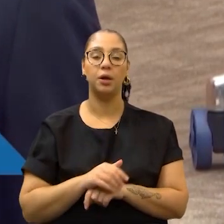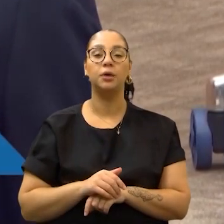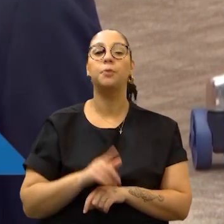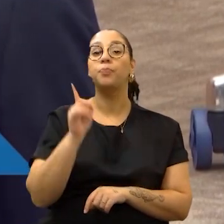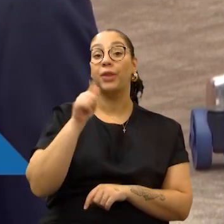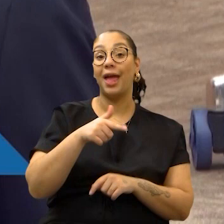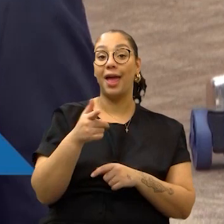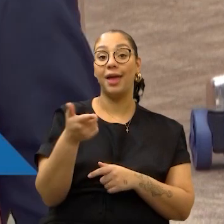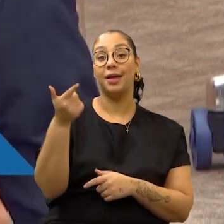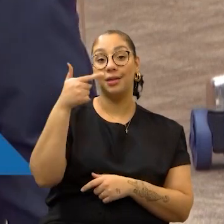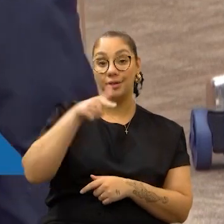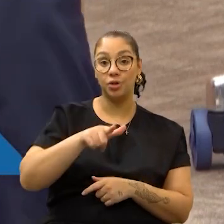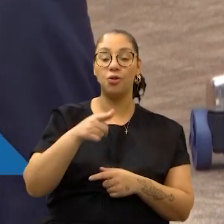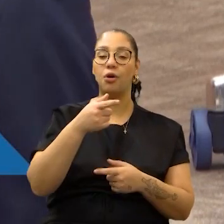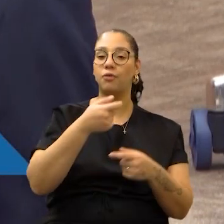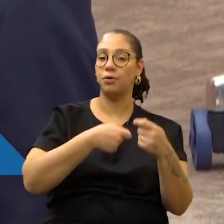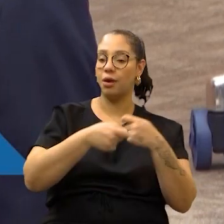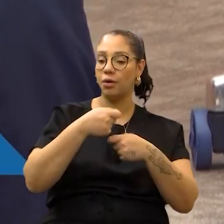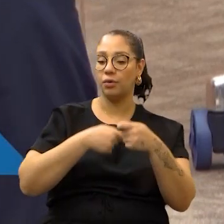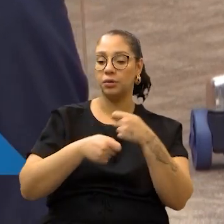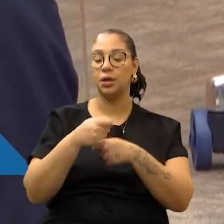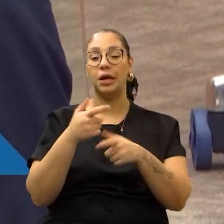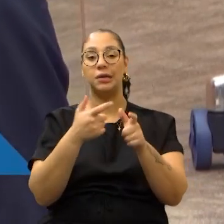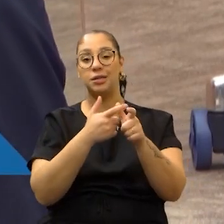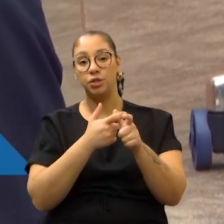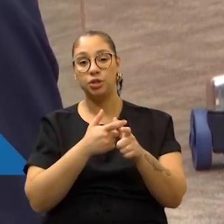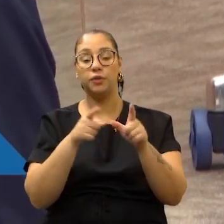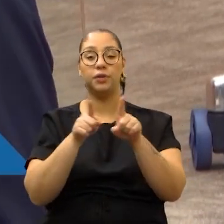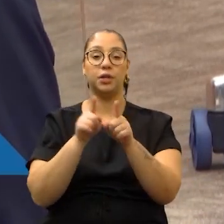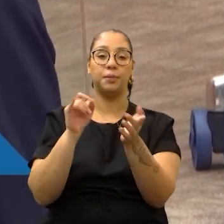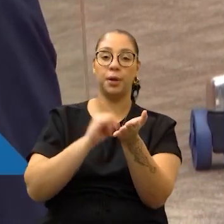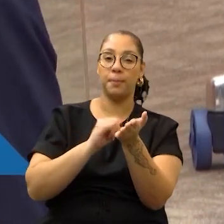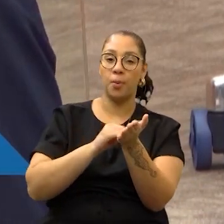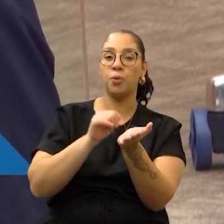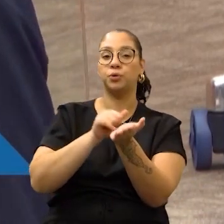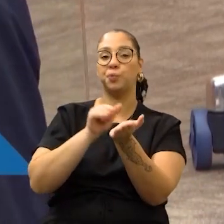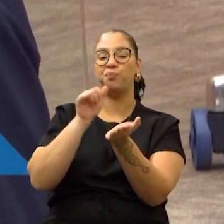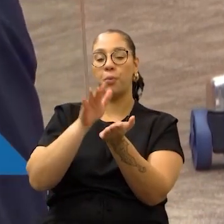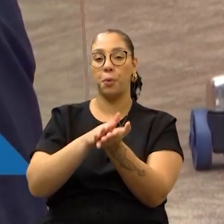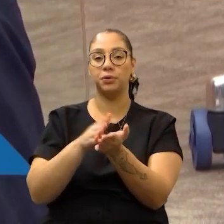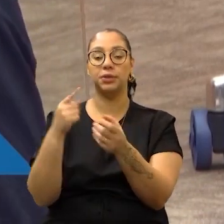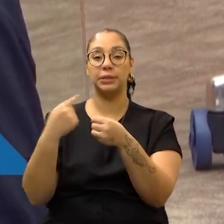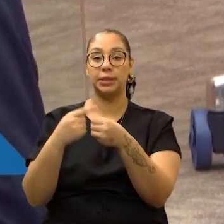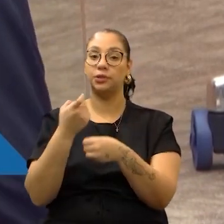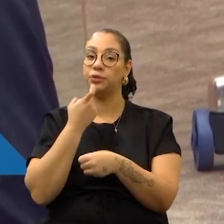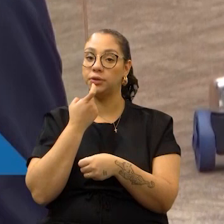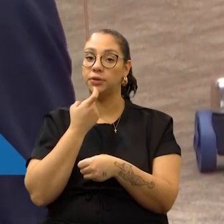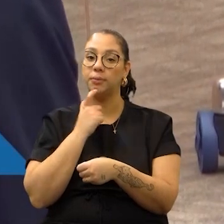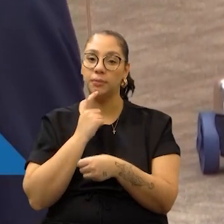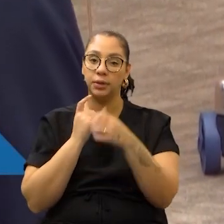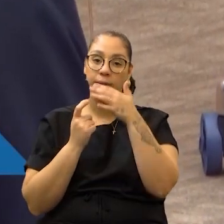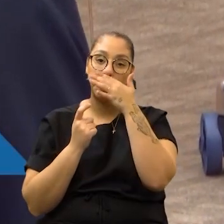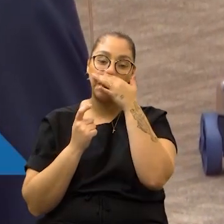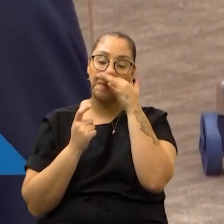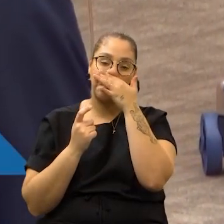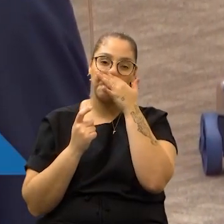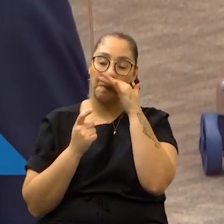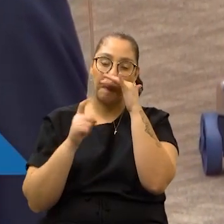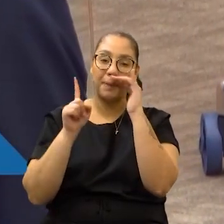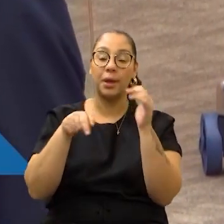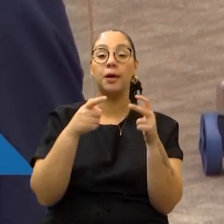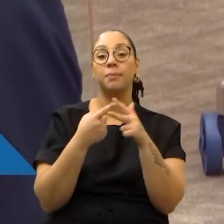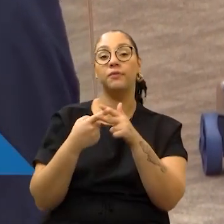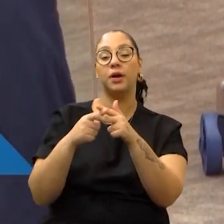o cidadão pode renegociar suas dívidas tributárias e alguns impostos e até multas no município de Campinas. E